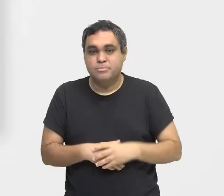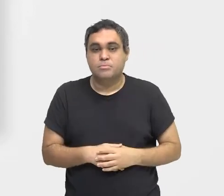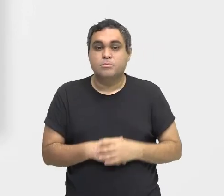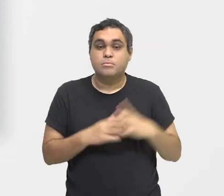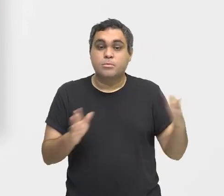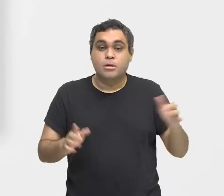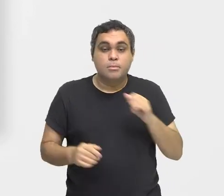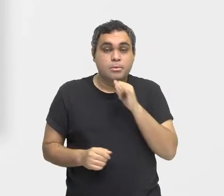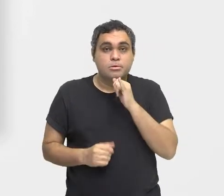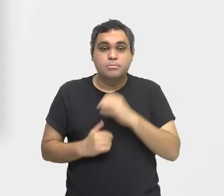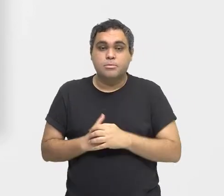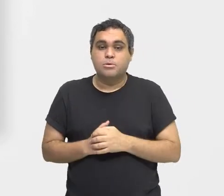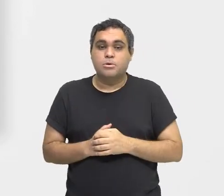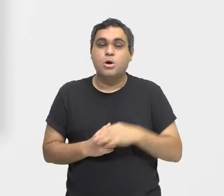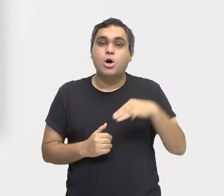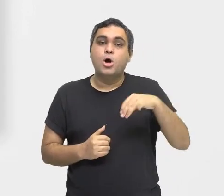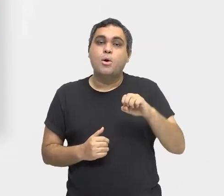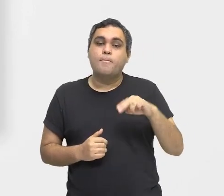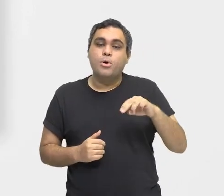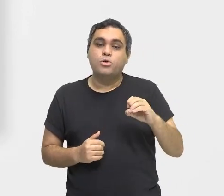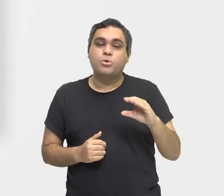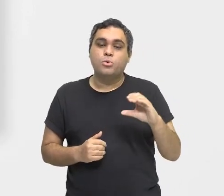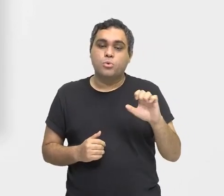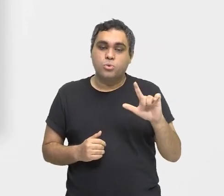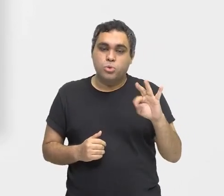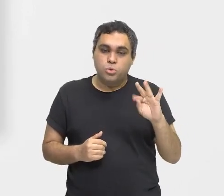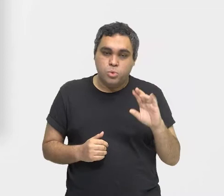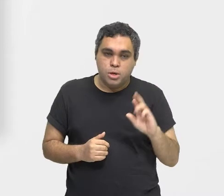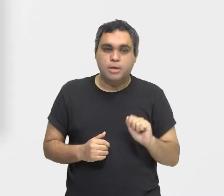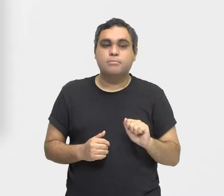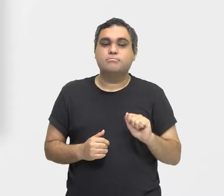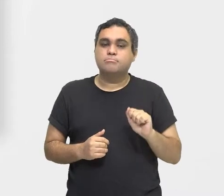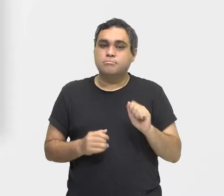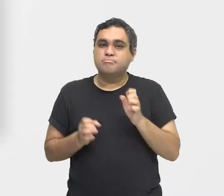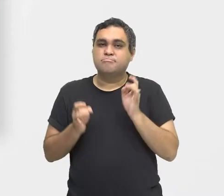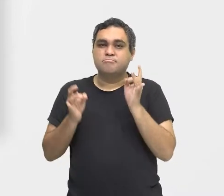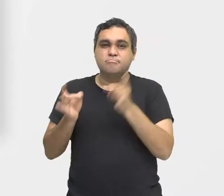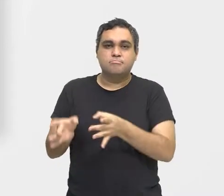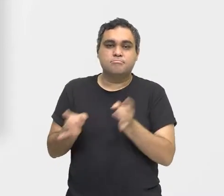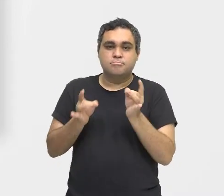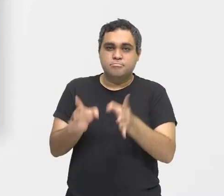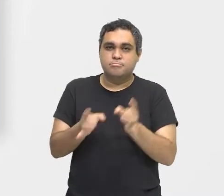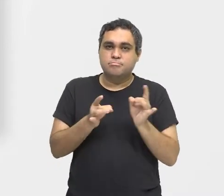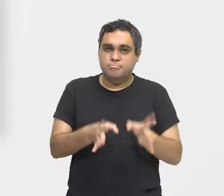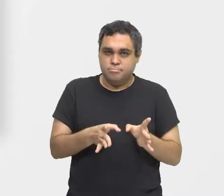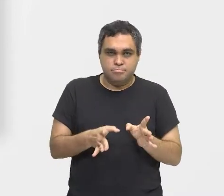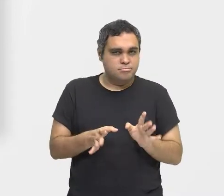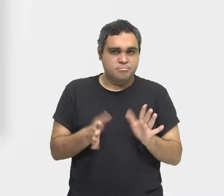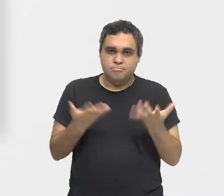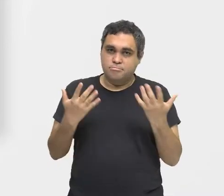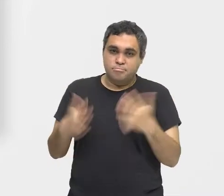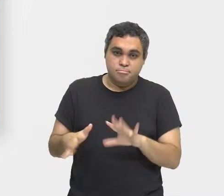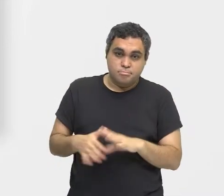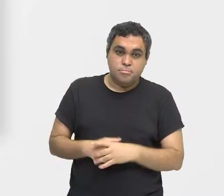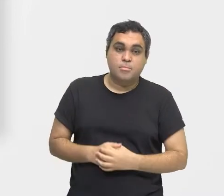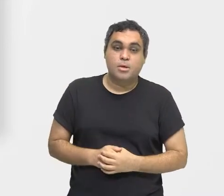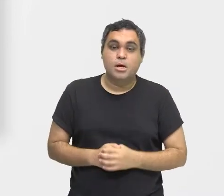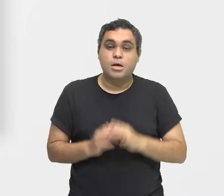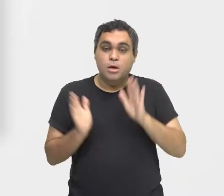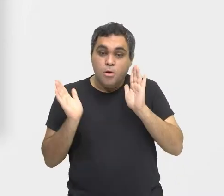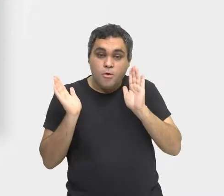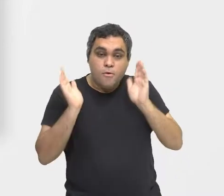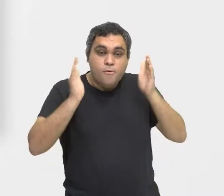aí a monocultura, não quer dizer que acabou, não, diminuiu bastante, tá? A monocultura, né? E acabou aí